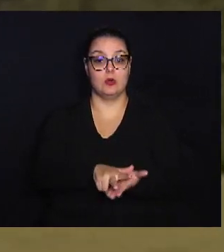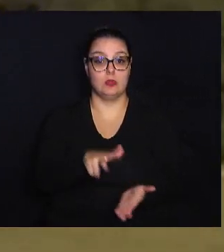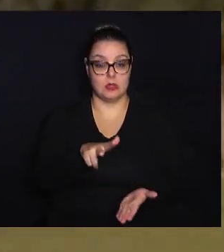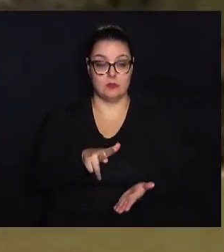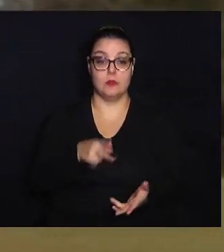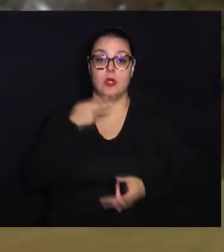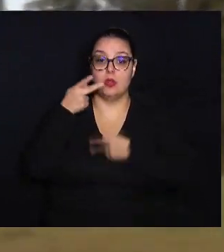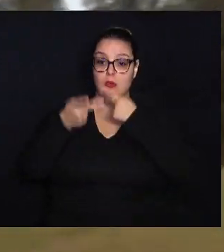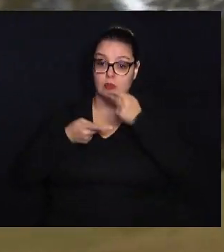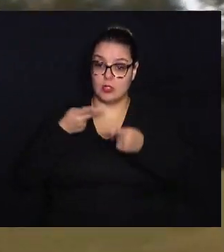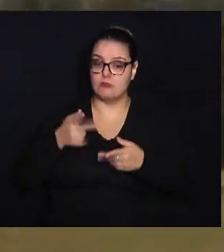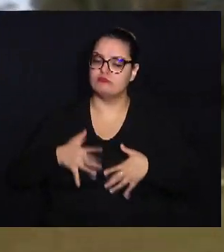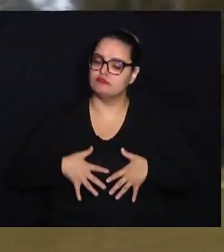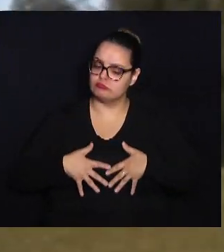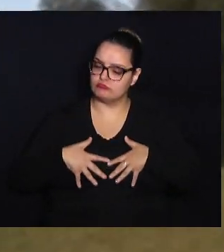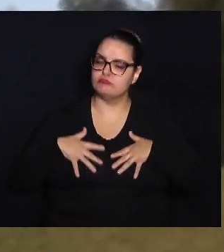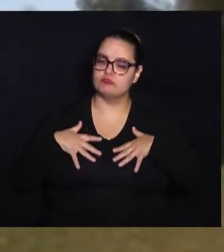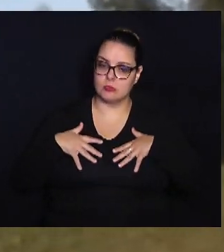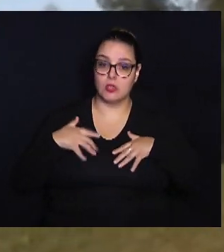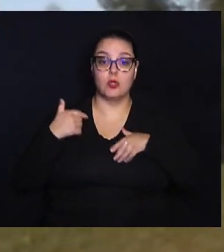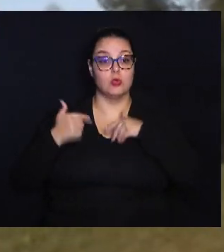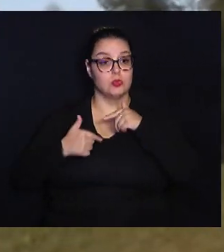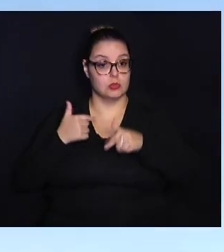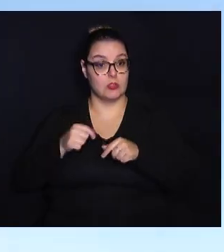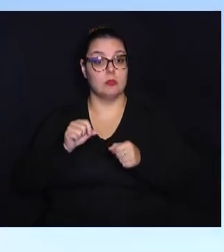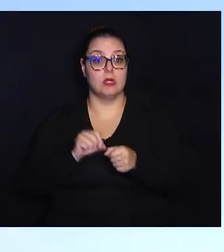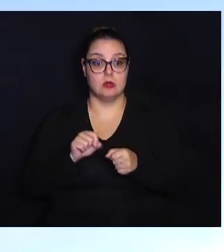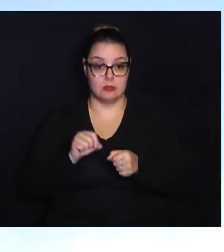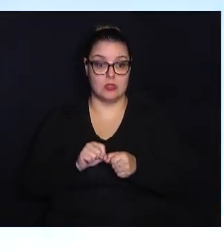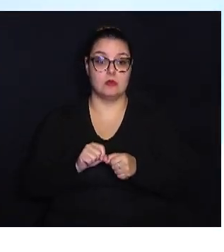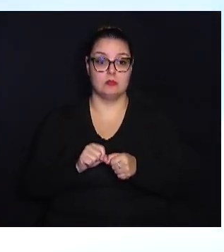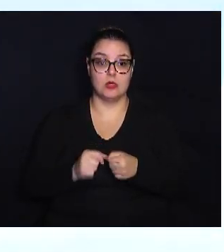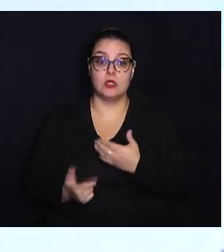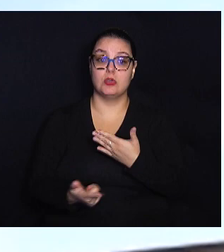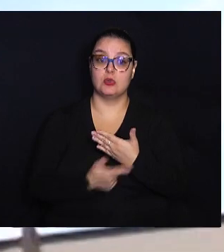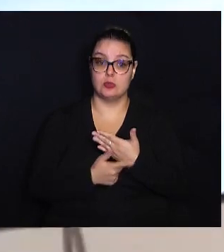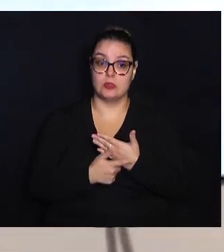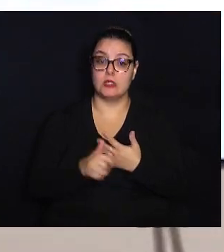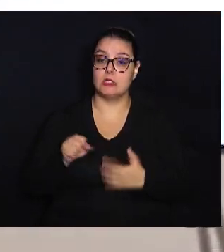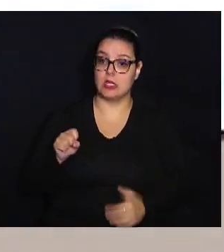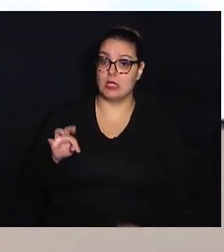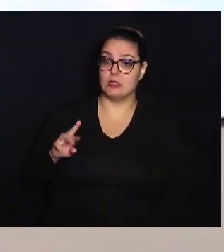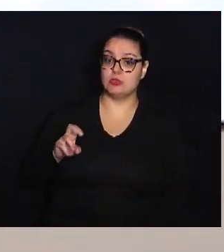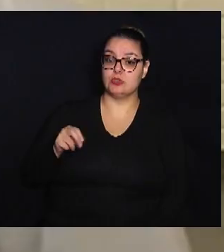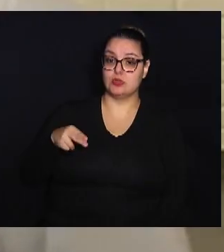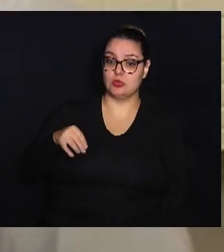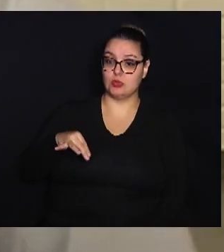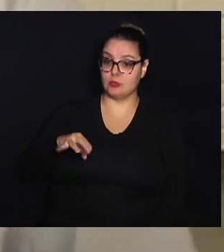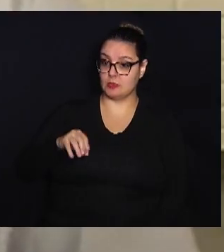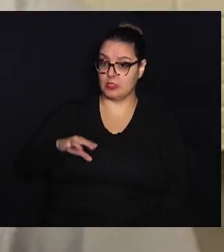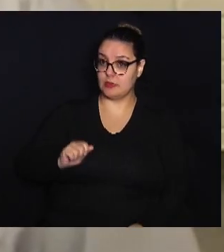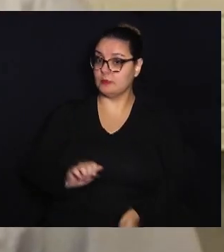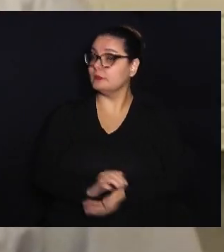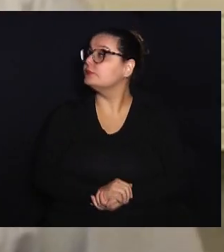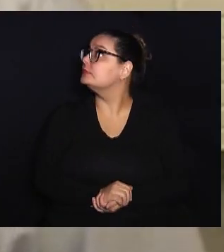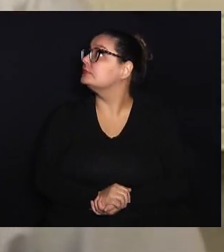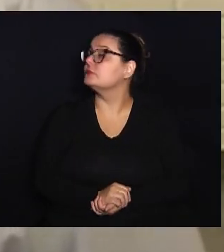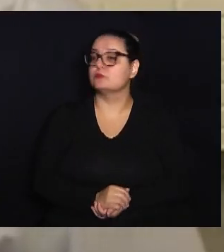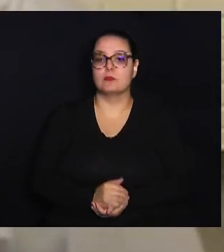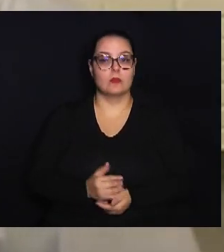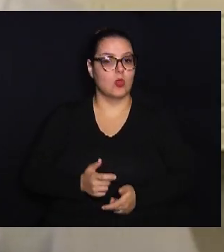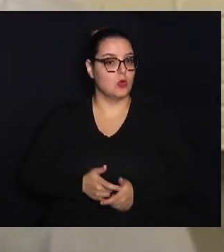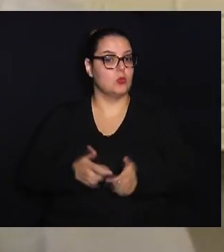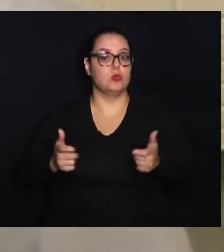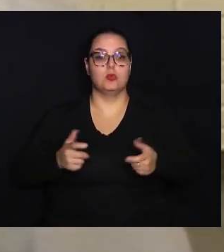regular ele falava com orgulho do trabalho realizado e do papel da astronomia o grande eh